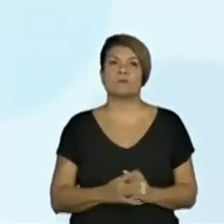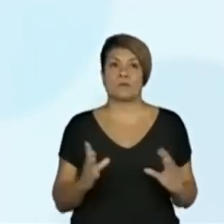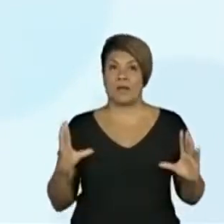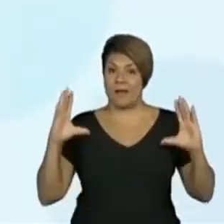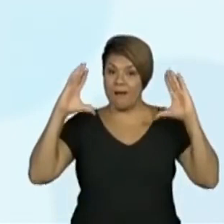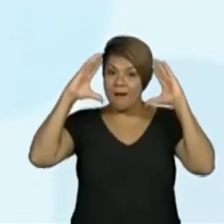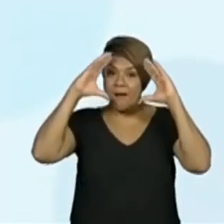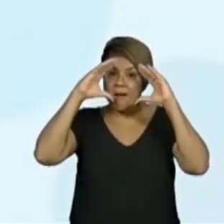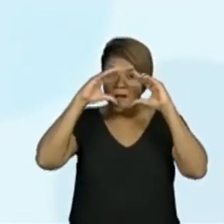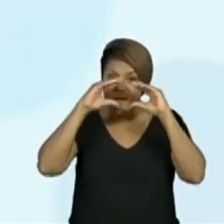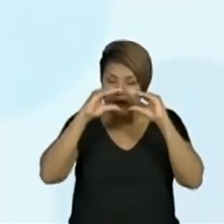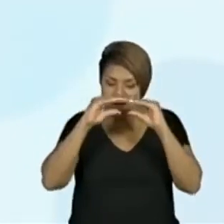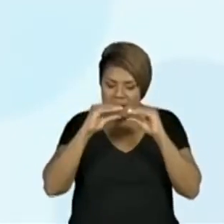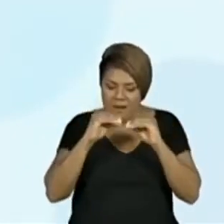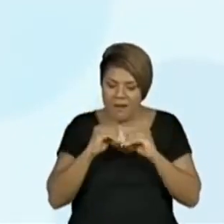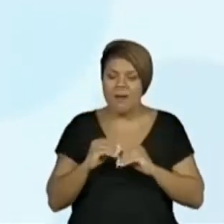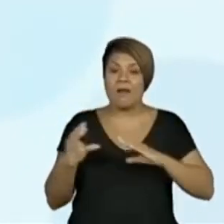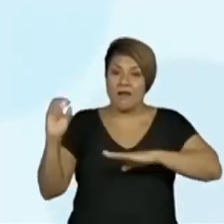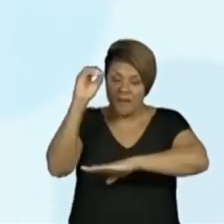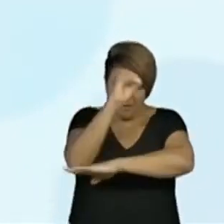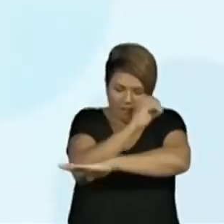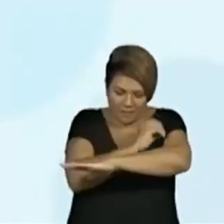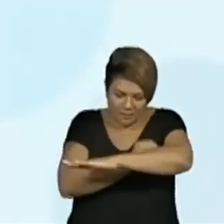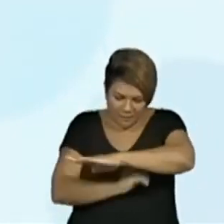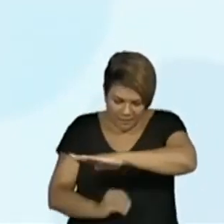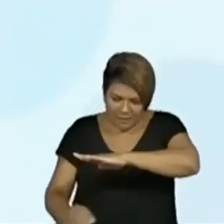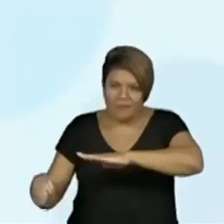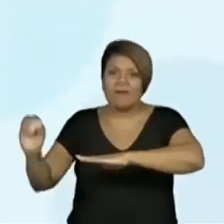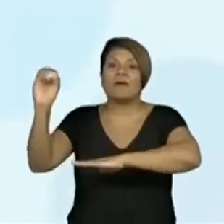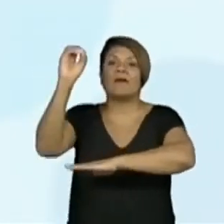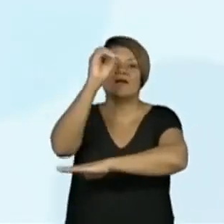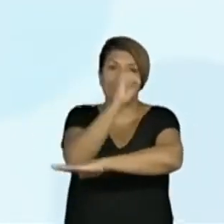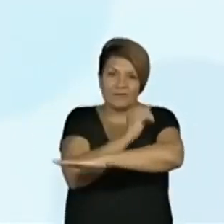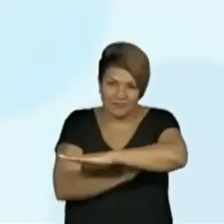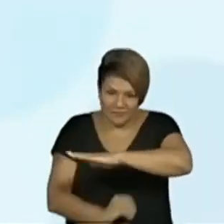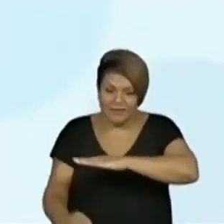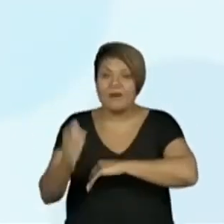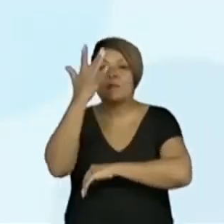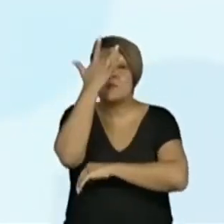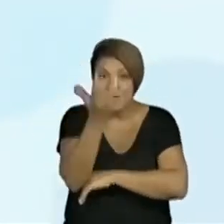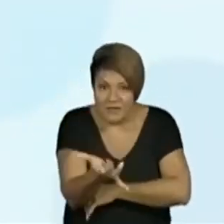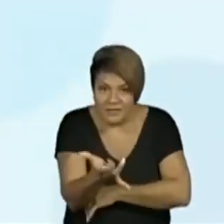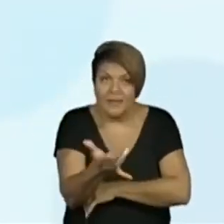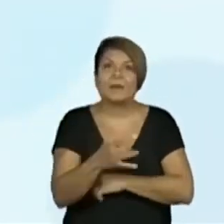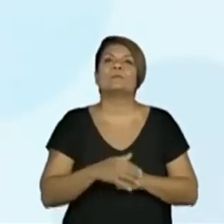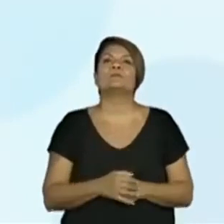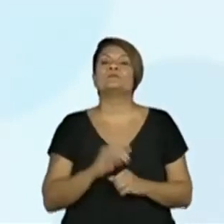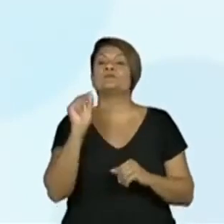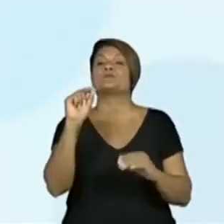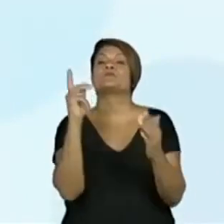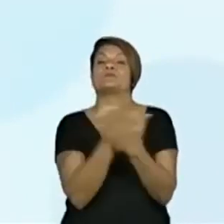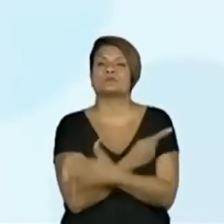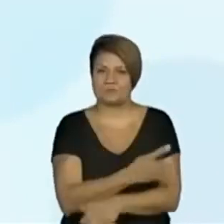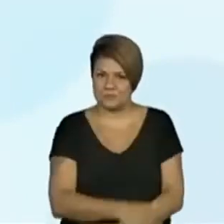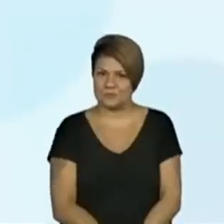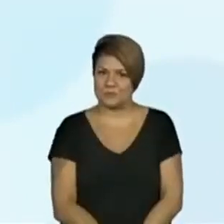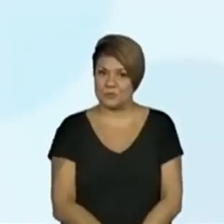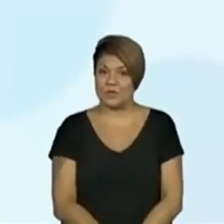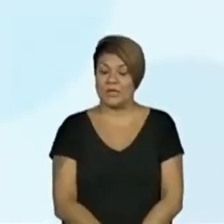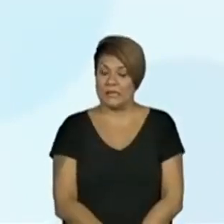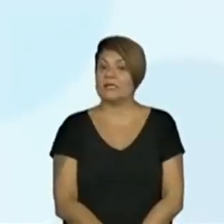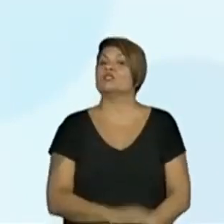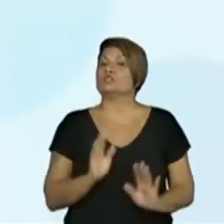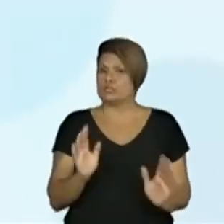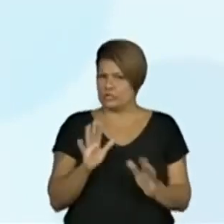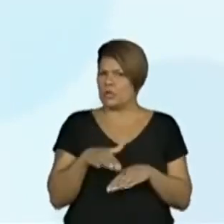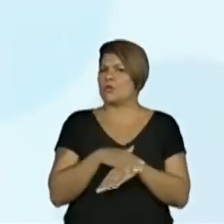noite seguinte, olha a passagem de tempo de novo. Na noite seguinte, quem planejou, que vai aparecer? Né? Ele conversou com um amigo, falou